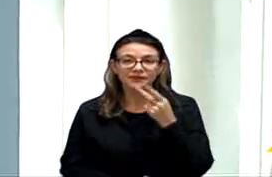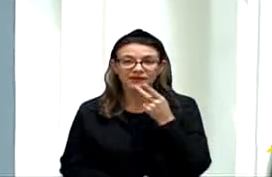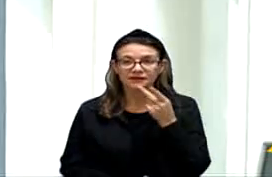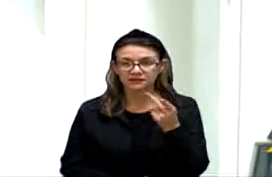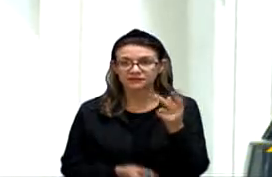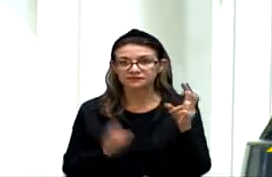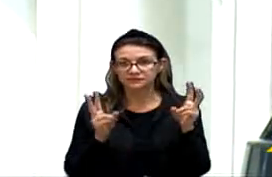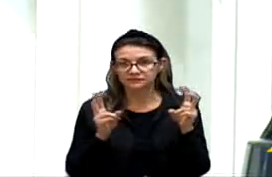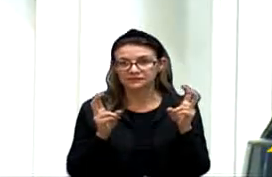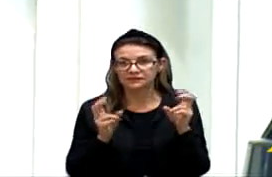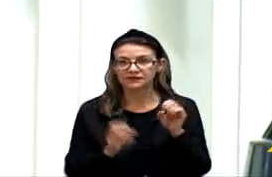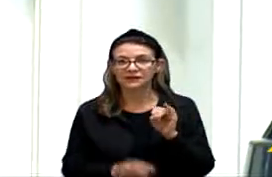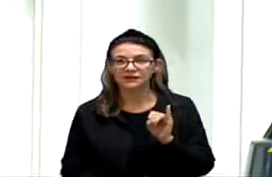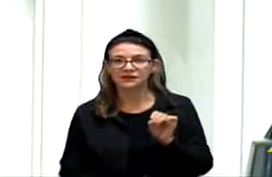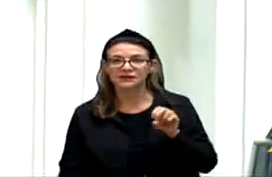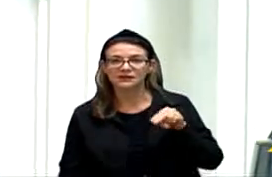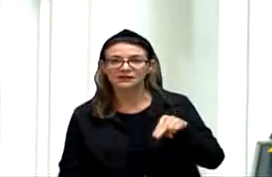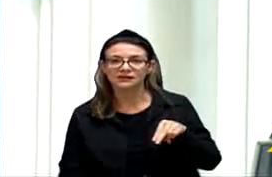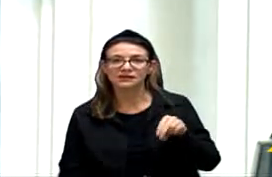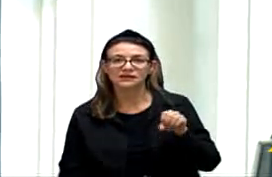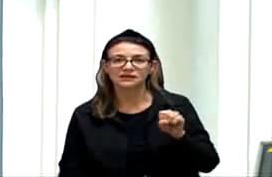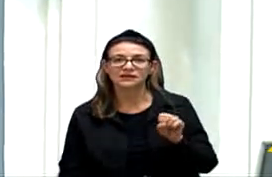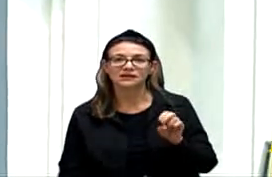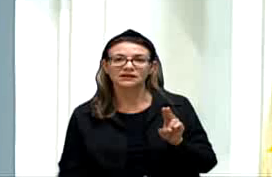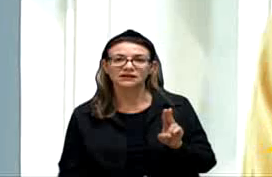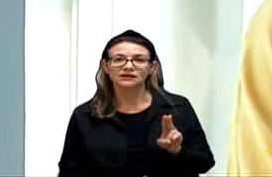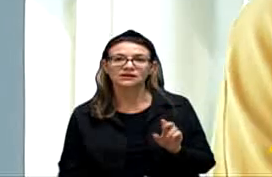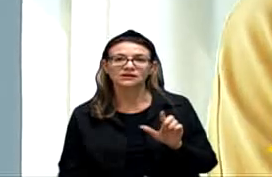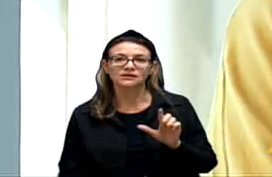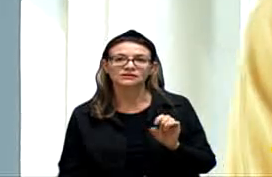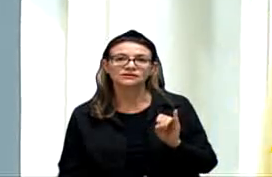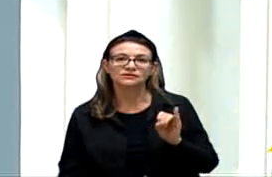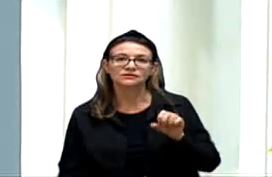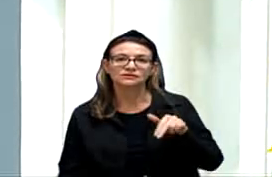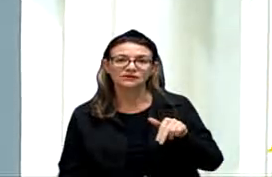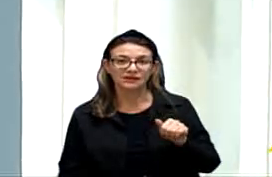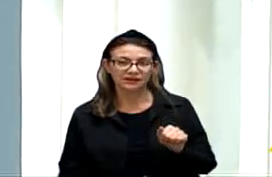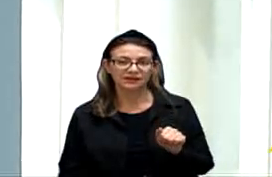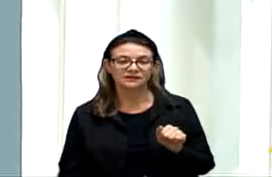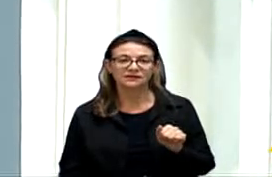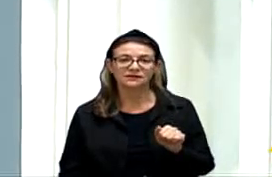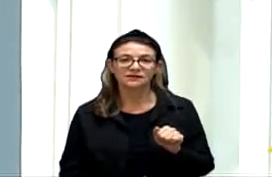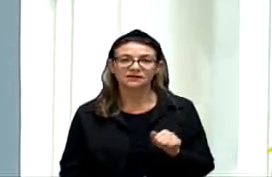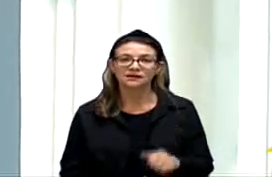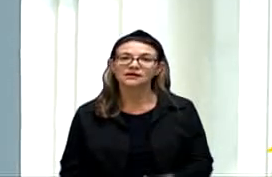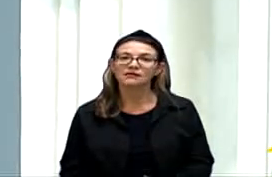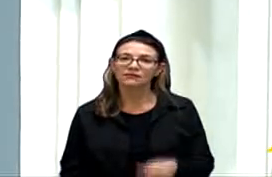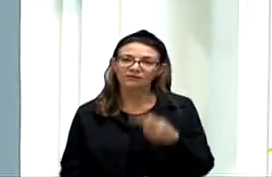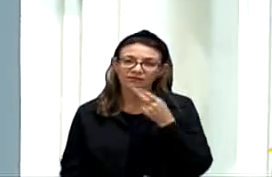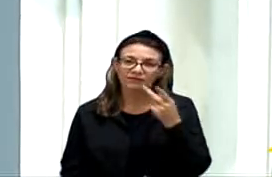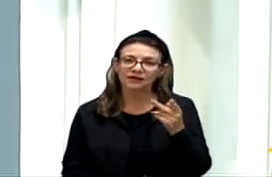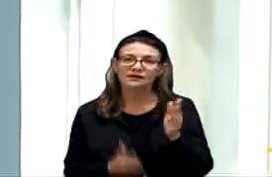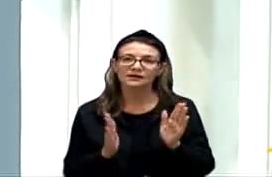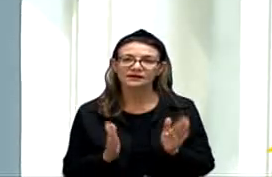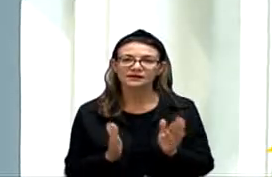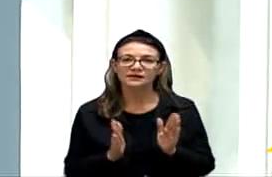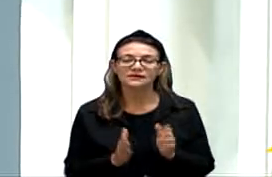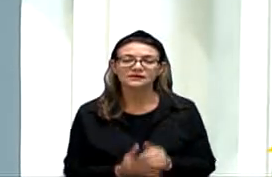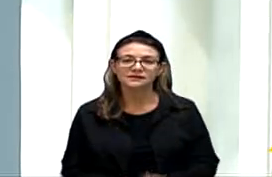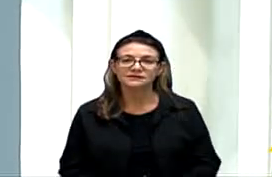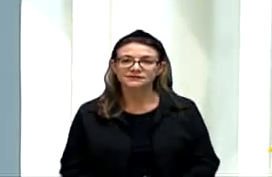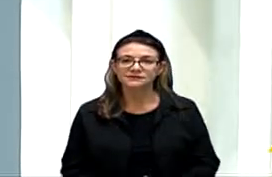trouxe Eu já falei na última sessão se o senhor se recorda eu trouxe a denúncia inclusive que a